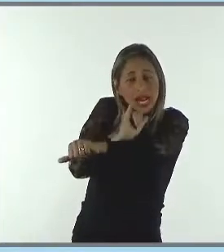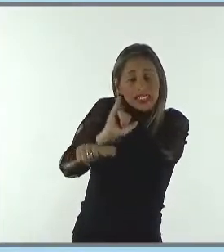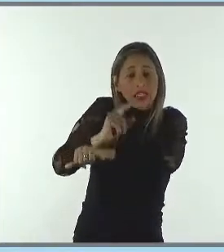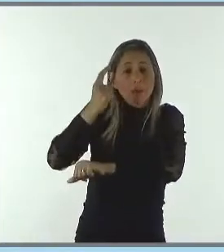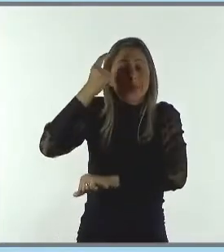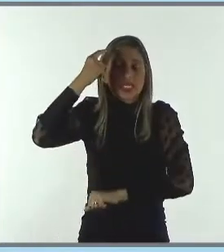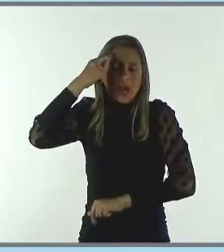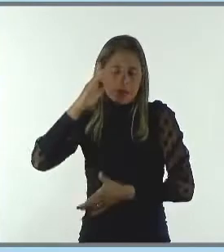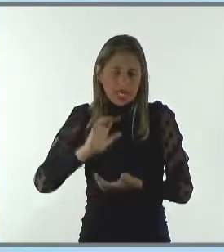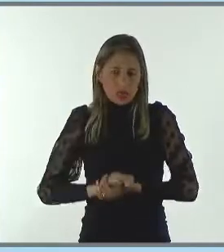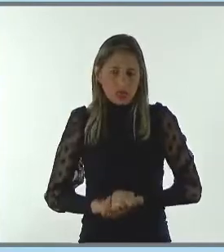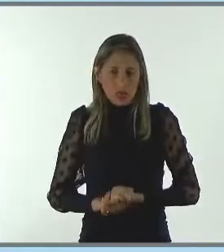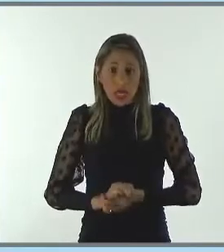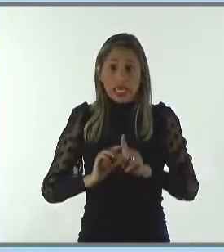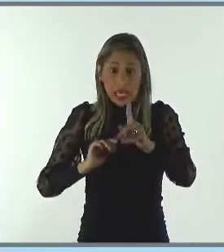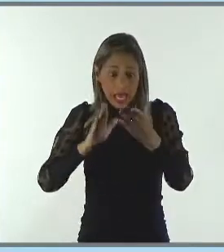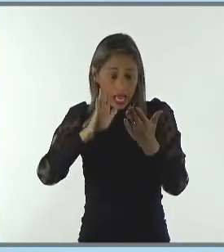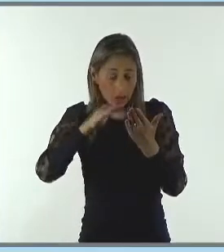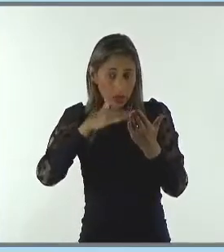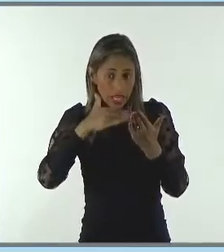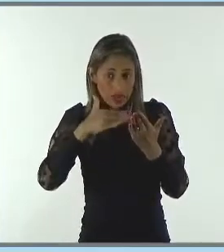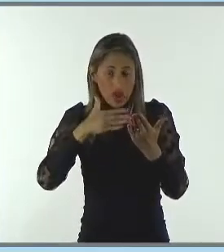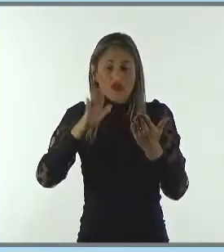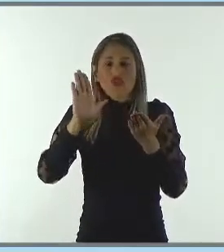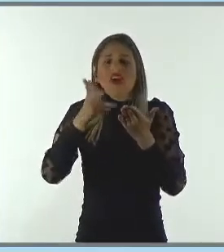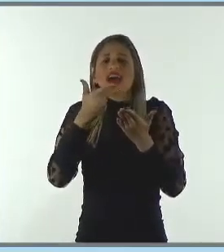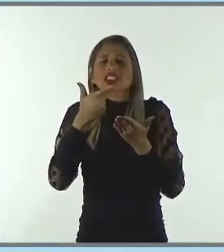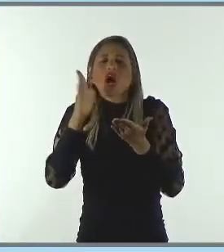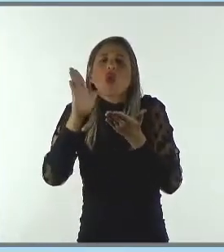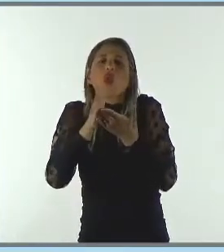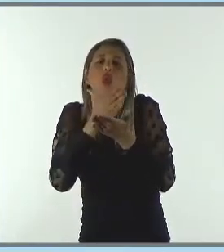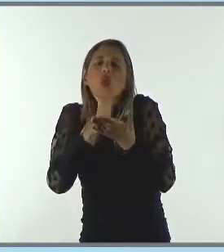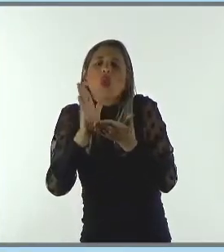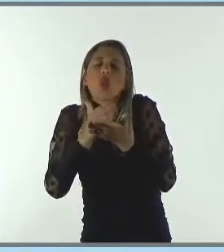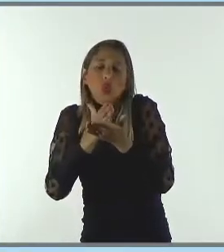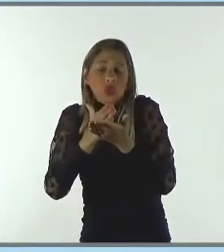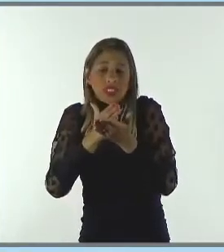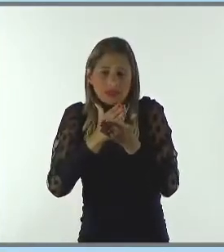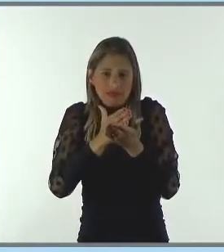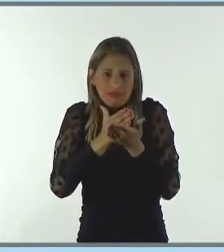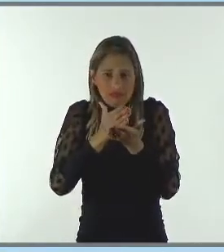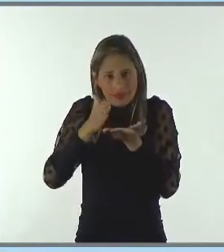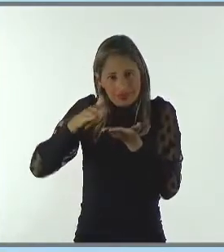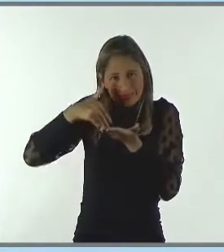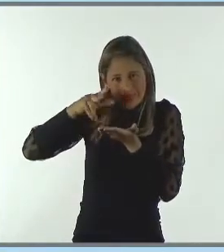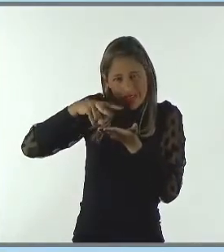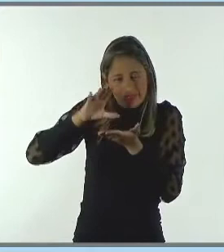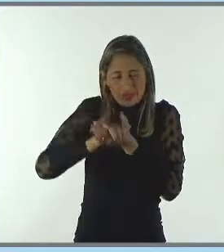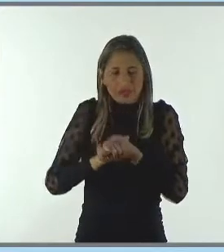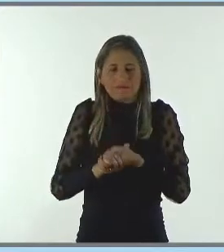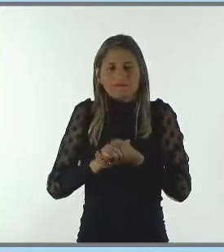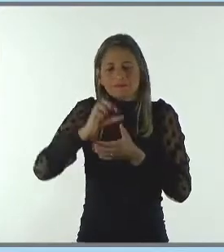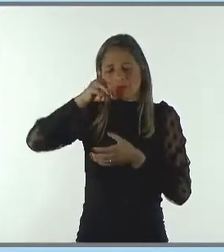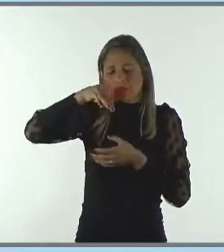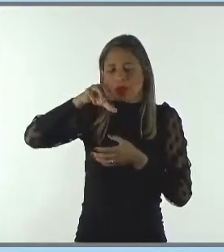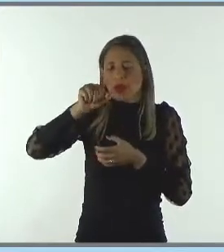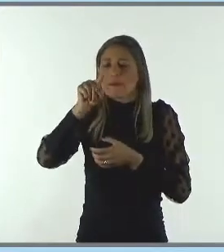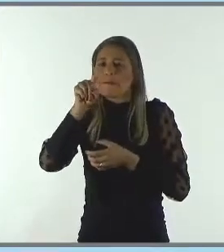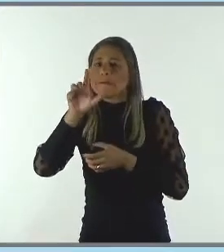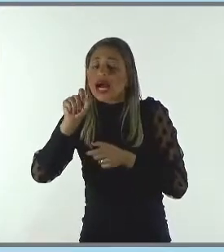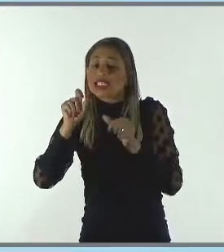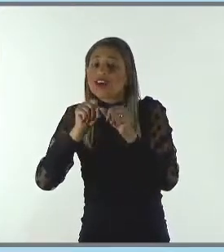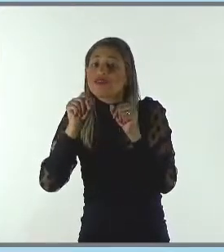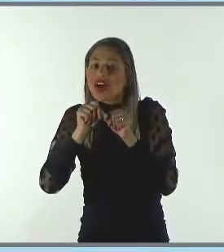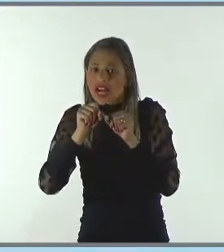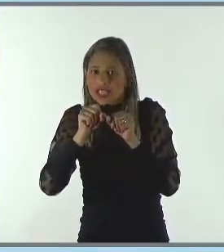bem delineado num livro, né? E hoje eu vou falar de alguns livros aqui, já que o nosso encontro é sobre livros, e a Masa é uma pessoa que faz livros para